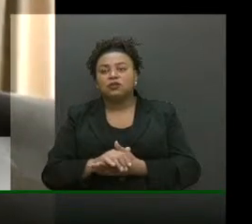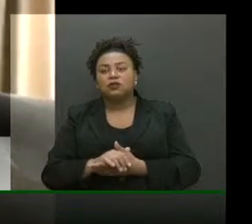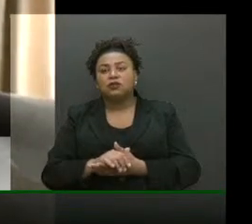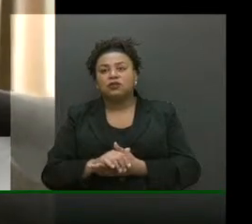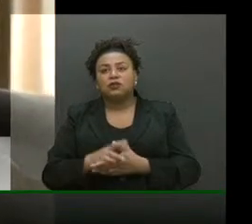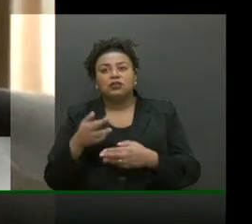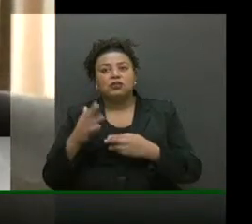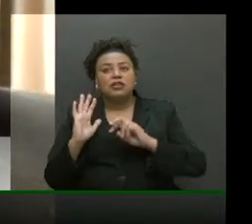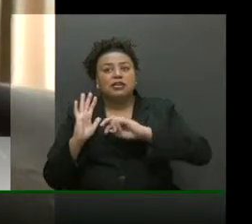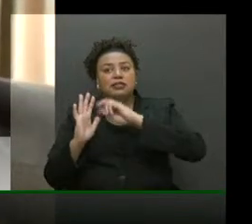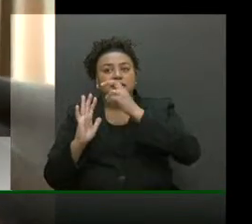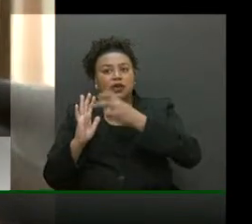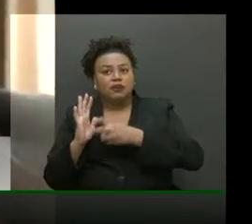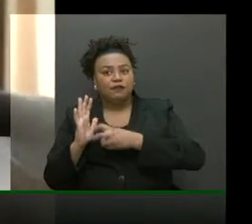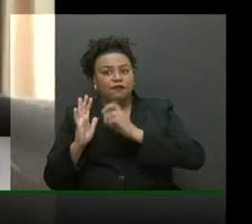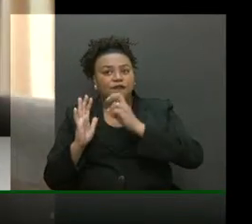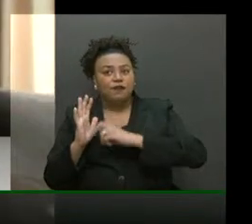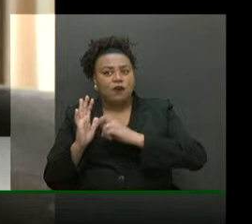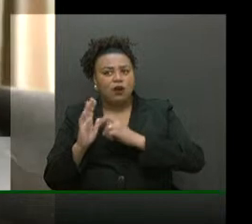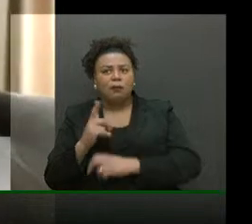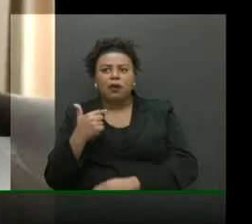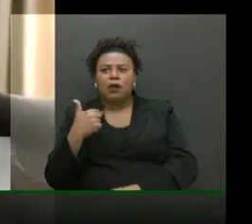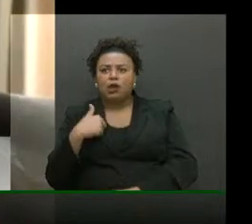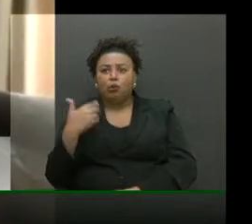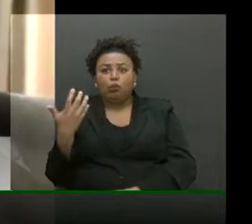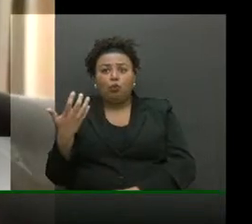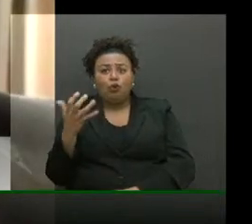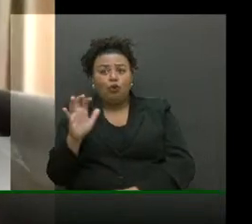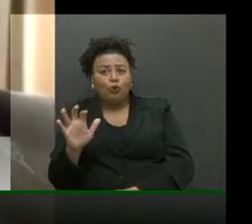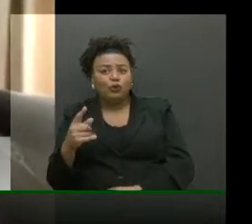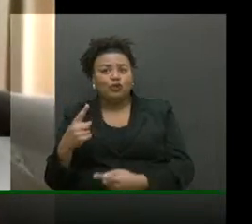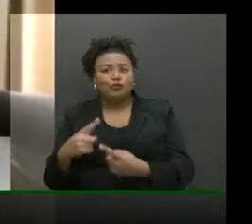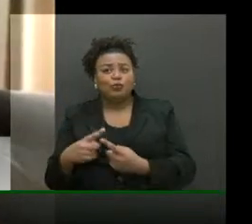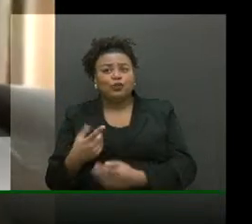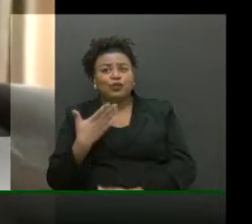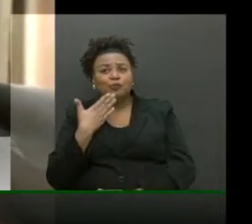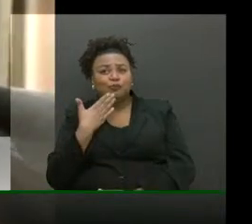a referida reforma. Me posicionei contrária, porque pedi